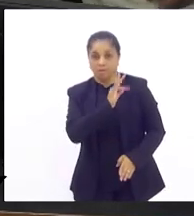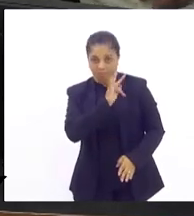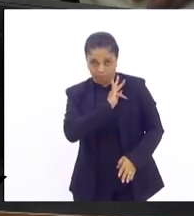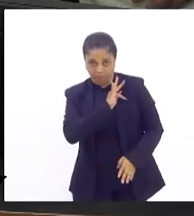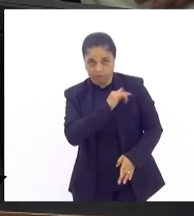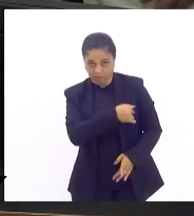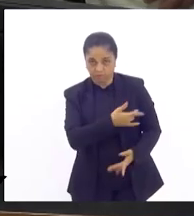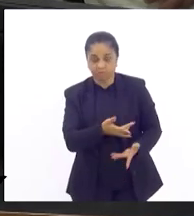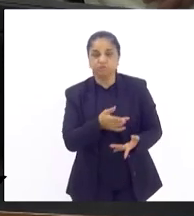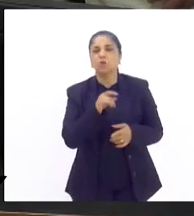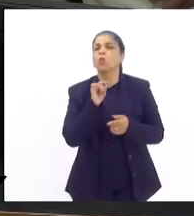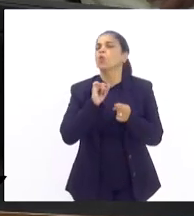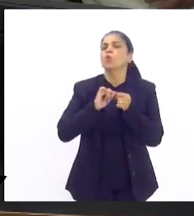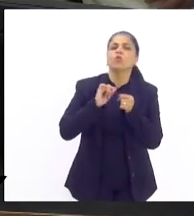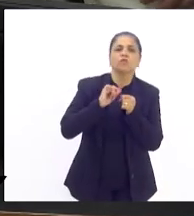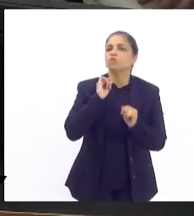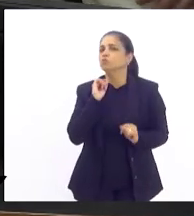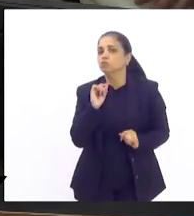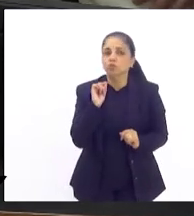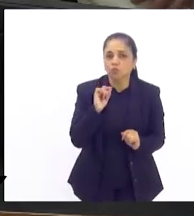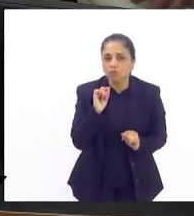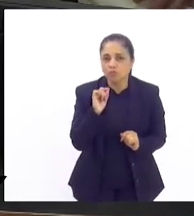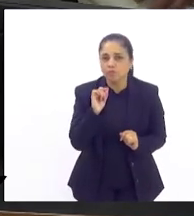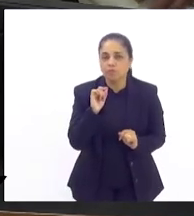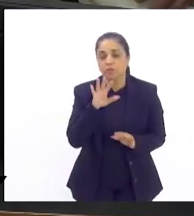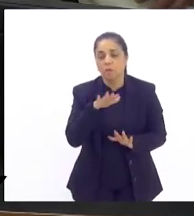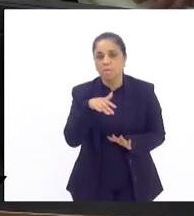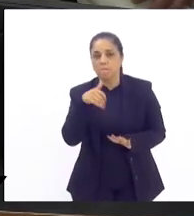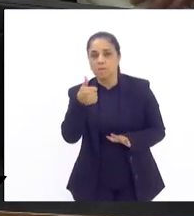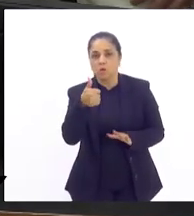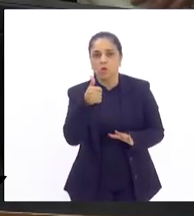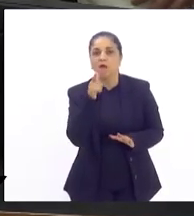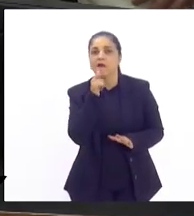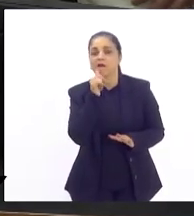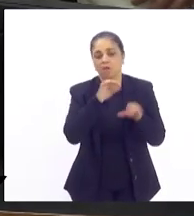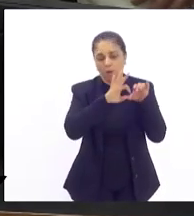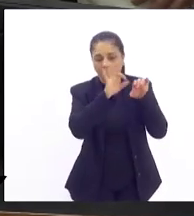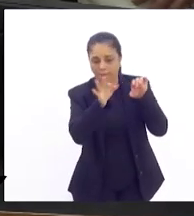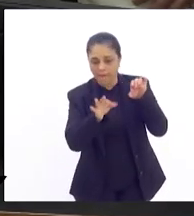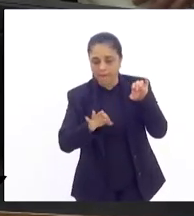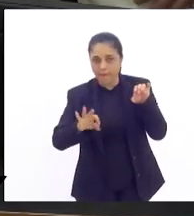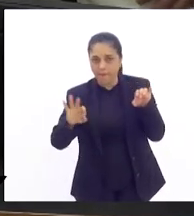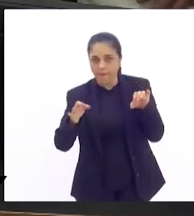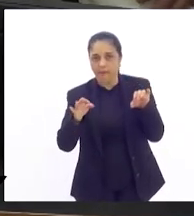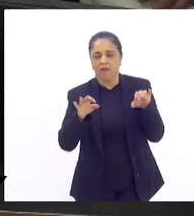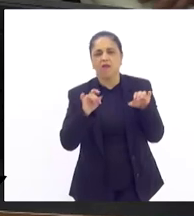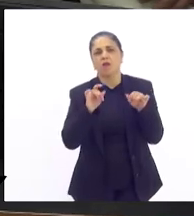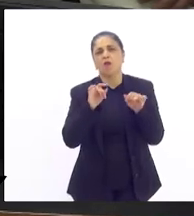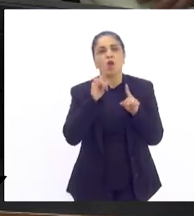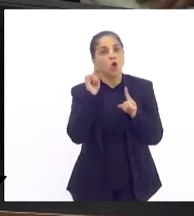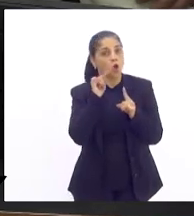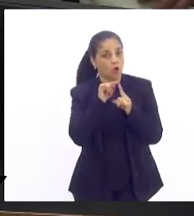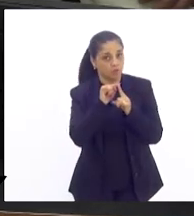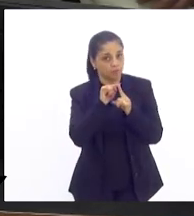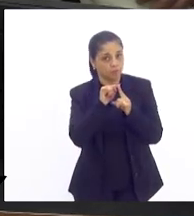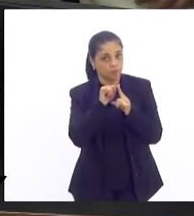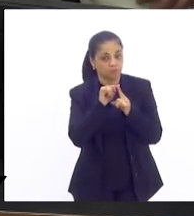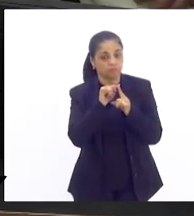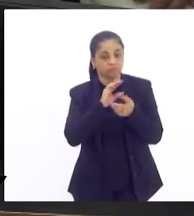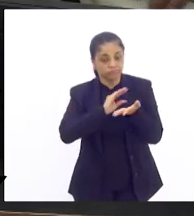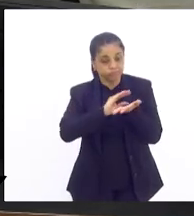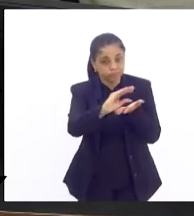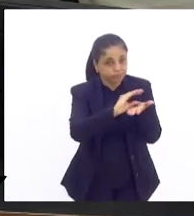em relação à melhoria do abastecimento de água. Já foi feito, que eu falo objetivamente, de